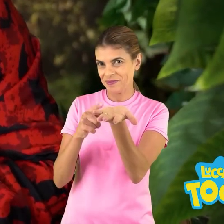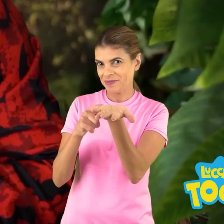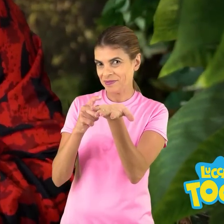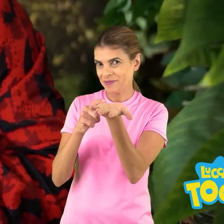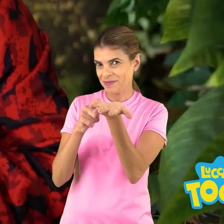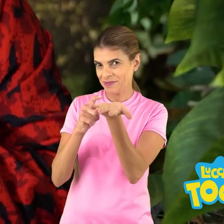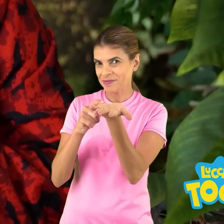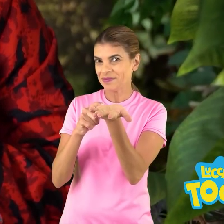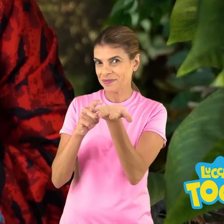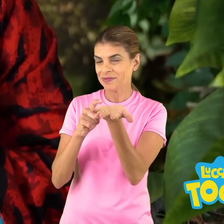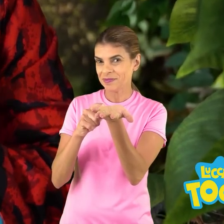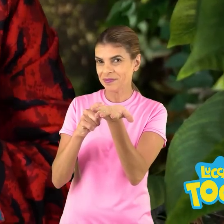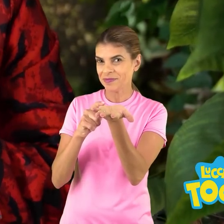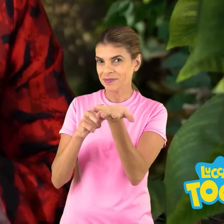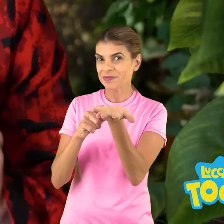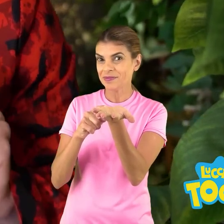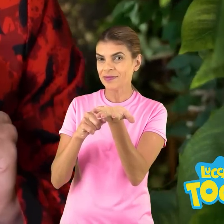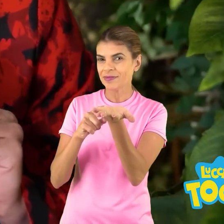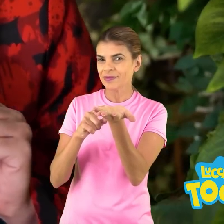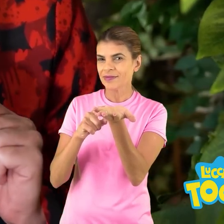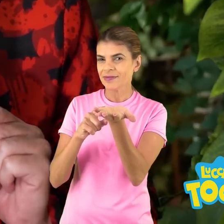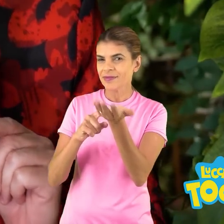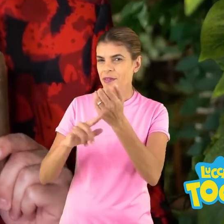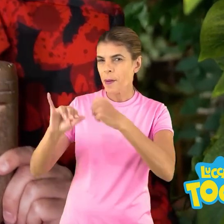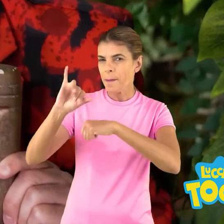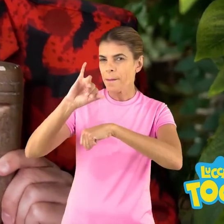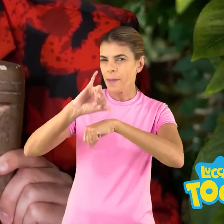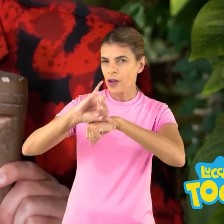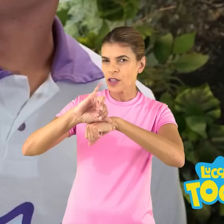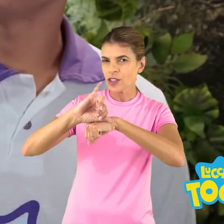Isso daqui é um objeto do mundo reverso.